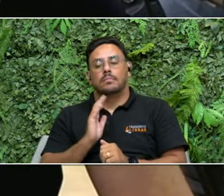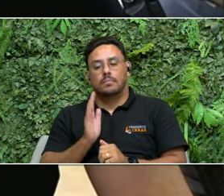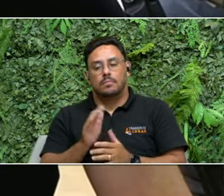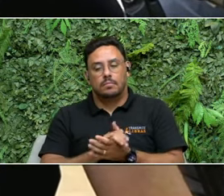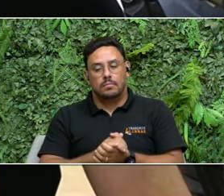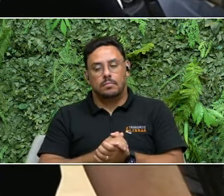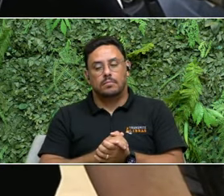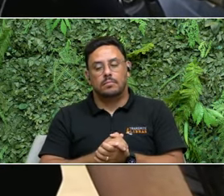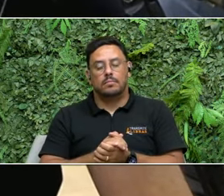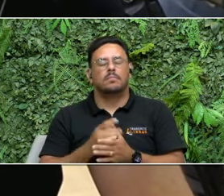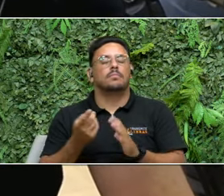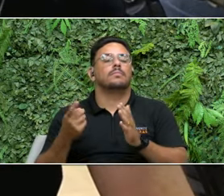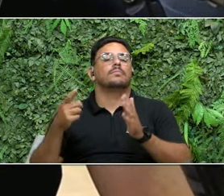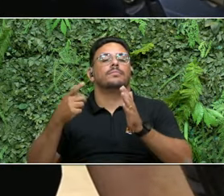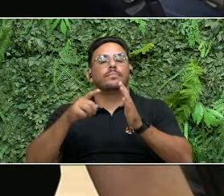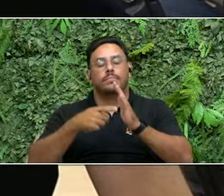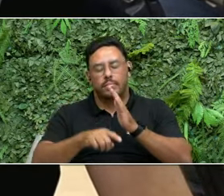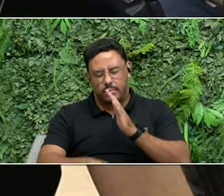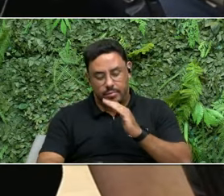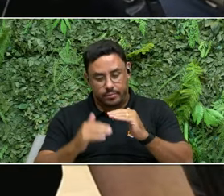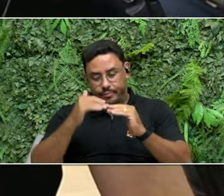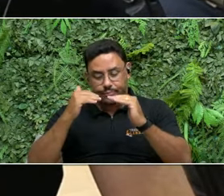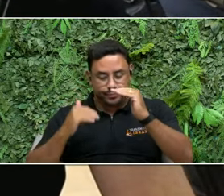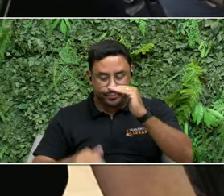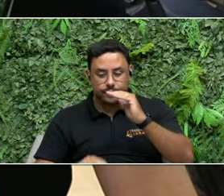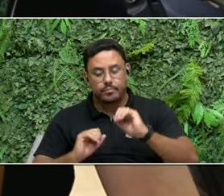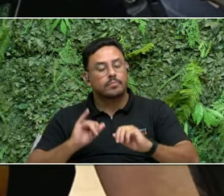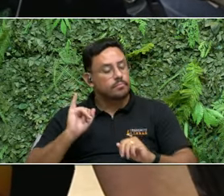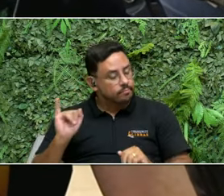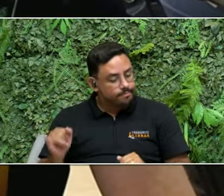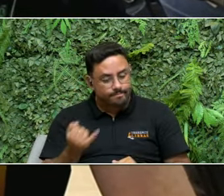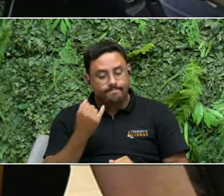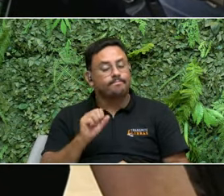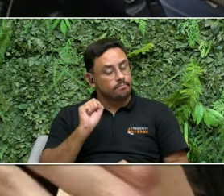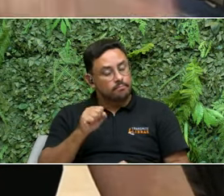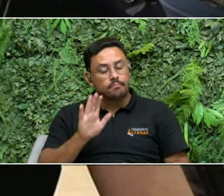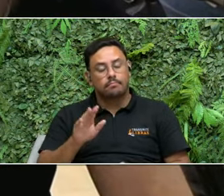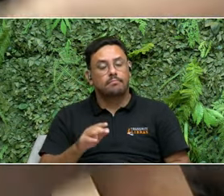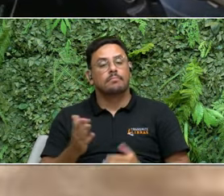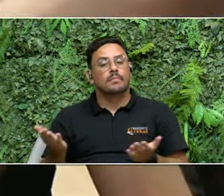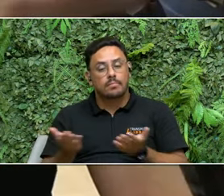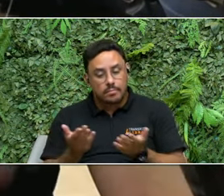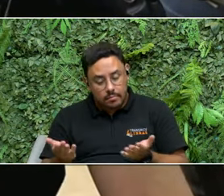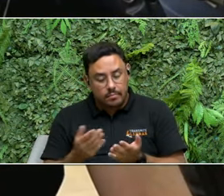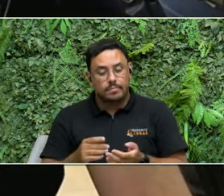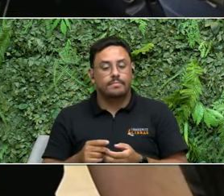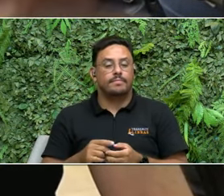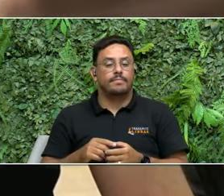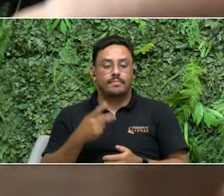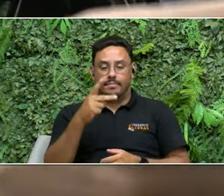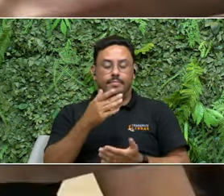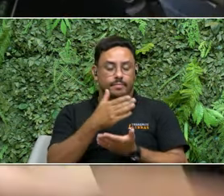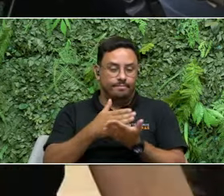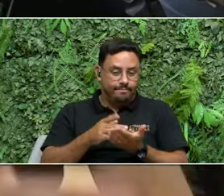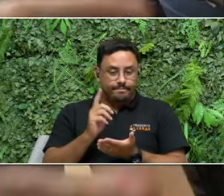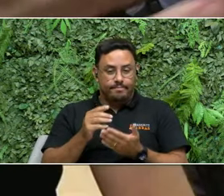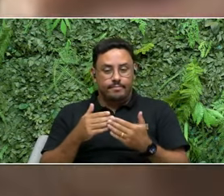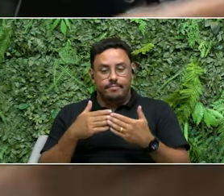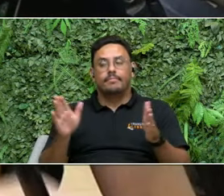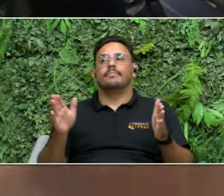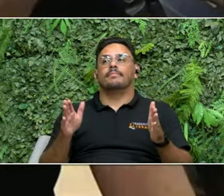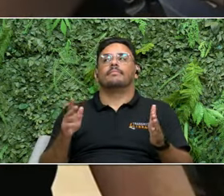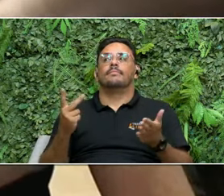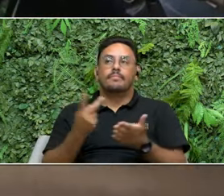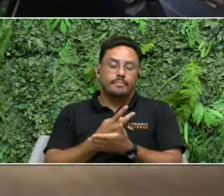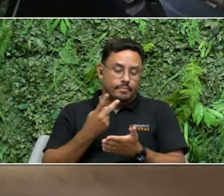descendo a ladeira é um jogador que é para ser aproveitado sim mas não para essa função ele entrar aberto já é um